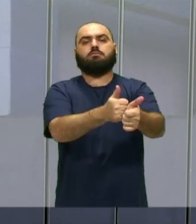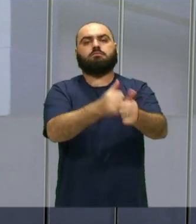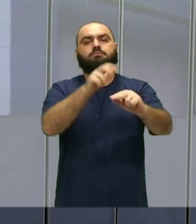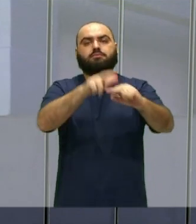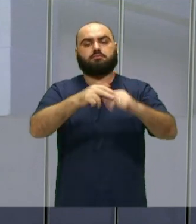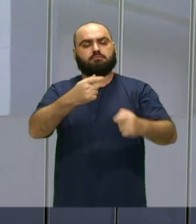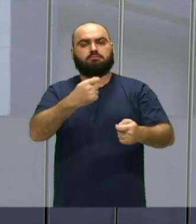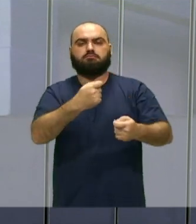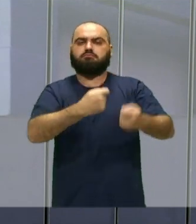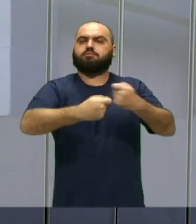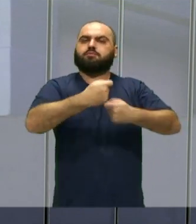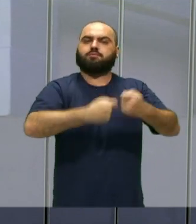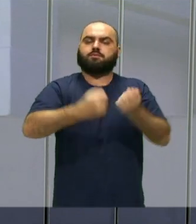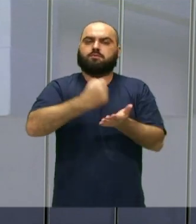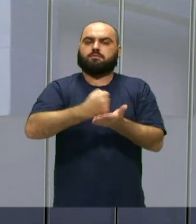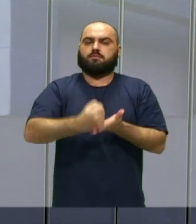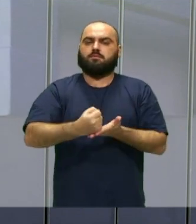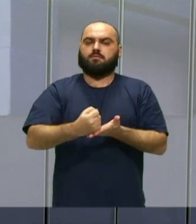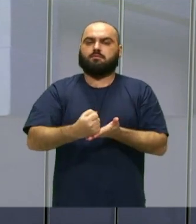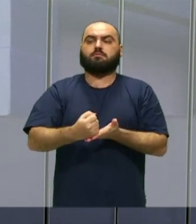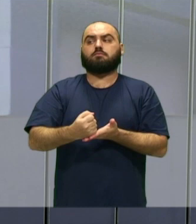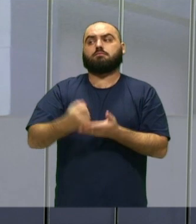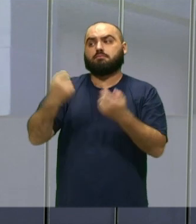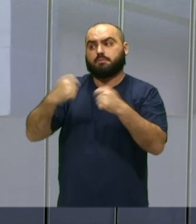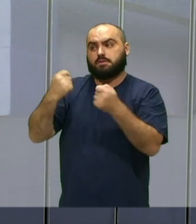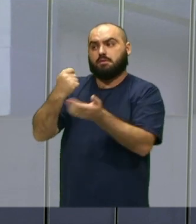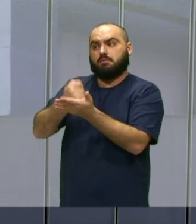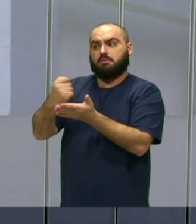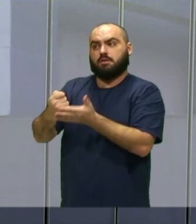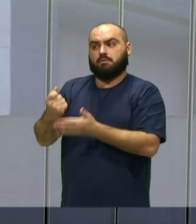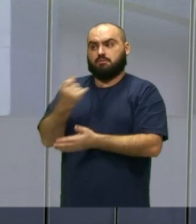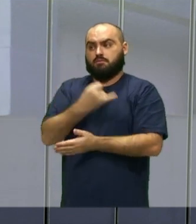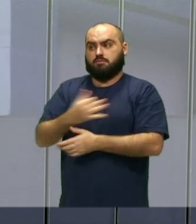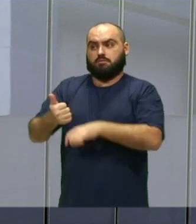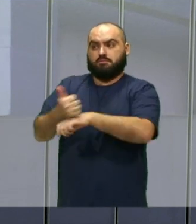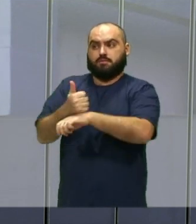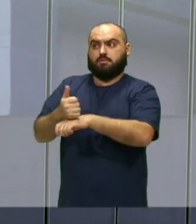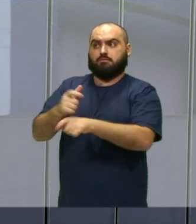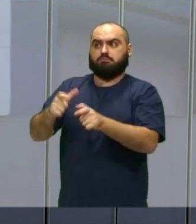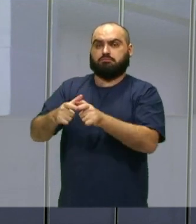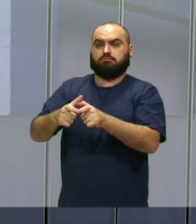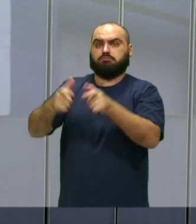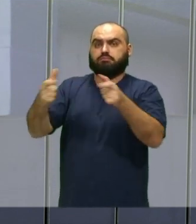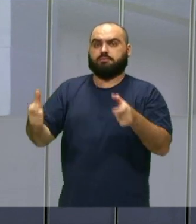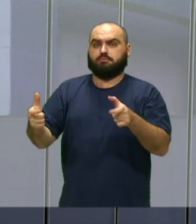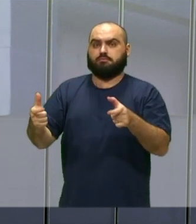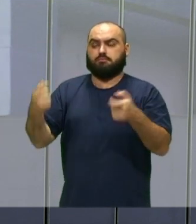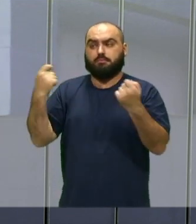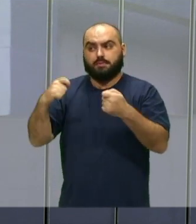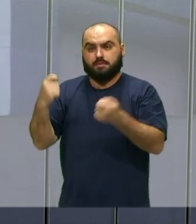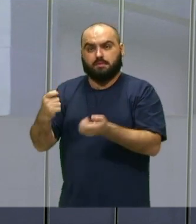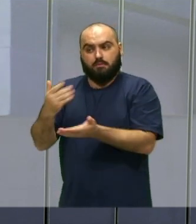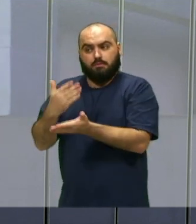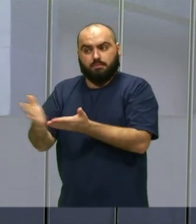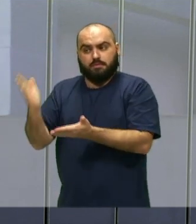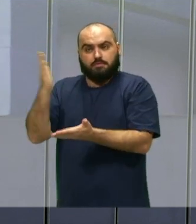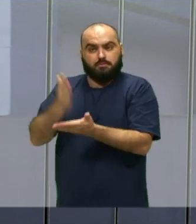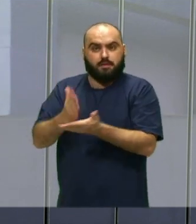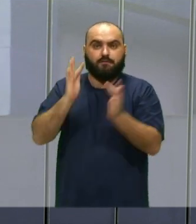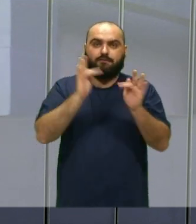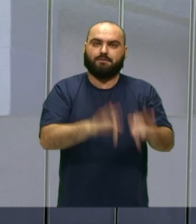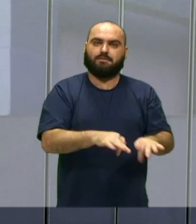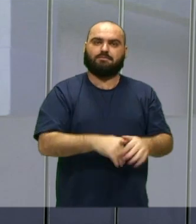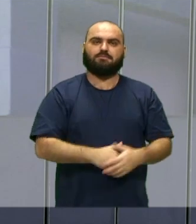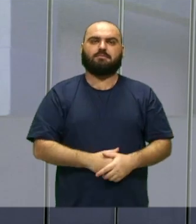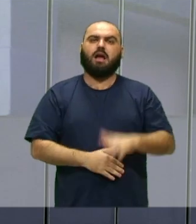administração do contrato. Eu faria um contrato com um número de profissionais maior, lógico, né? Mas a gente tem que ter um começo, meio e fim. Isso não está acontecendo.